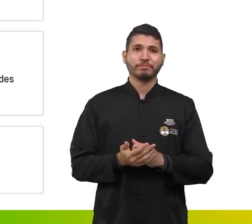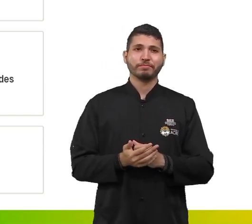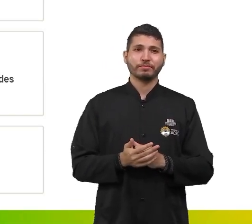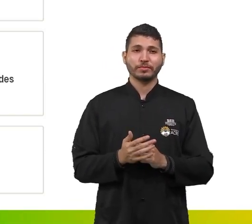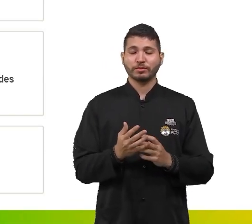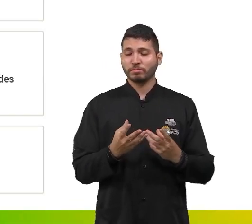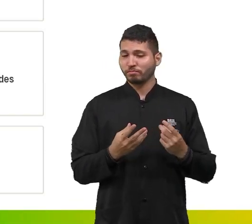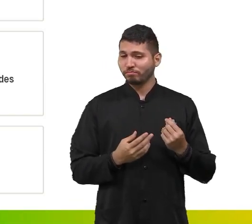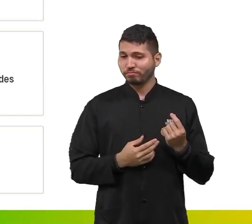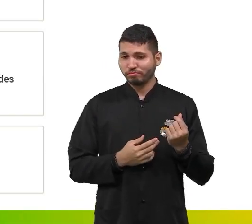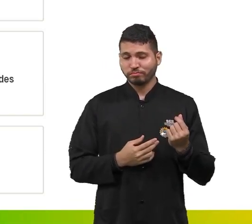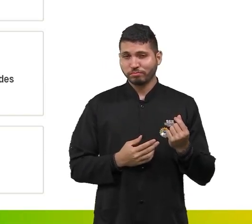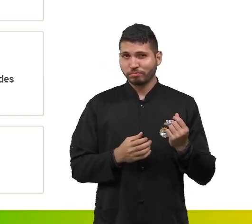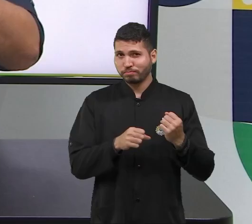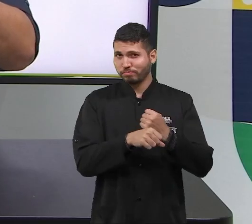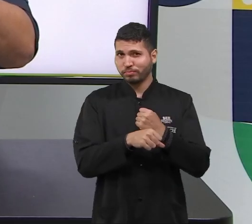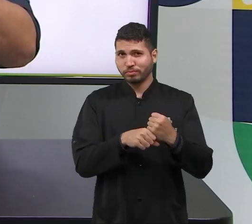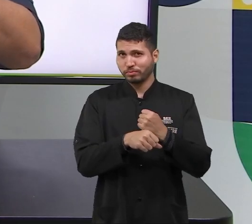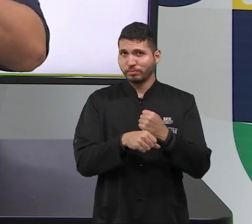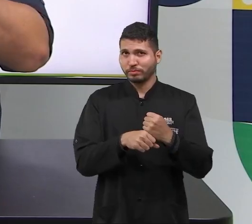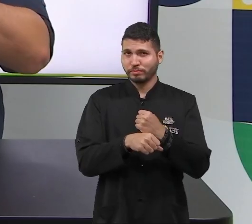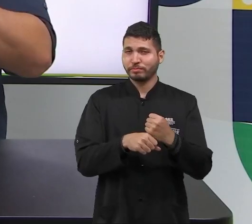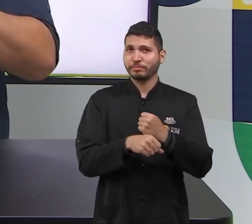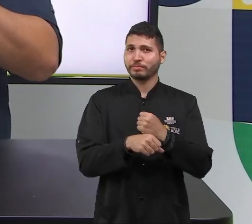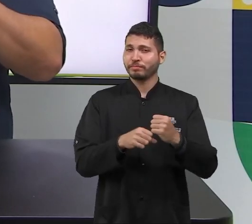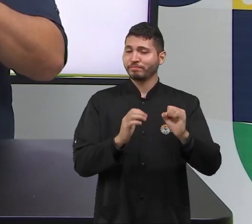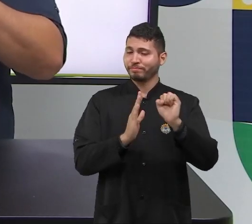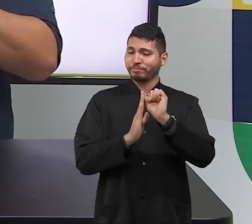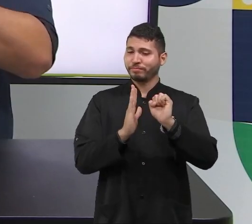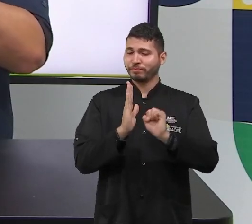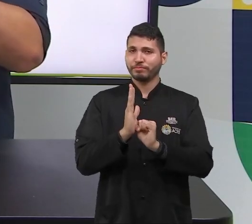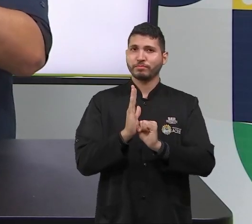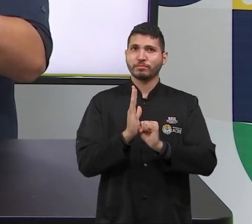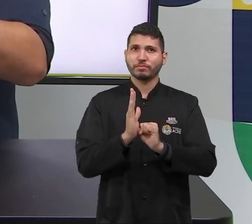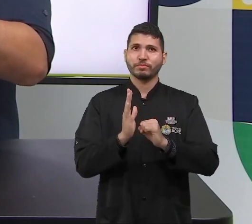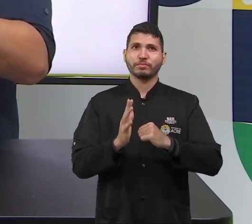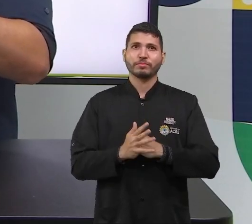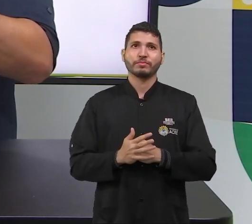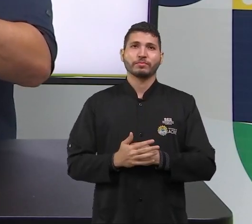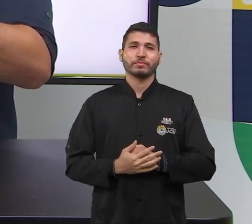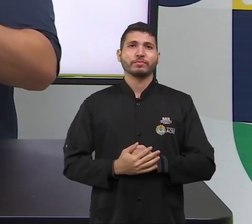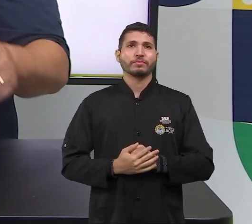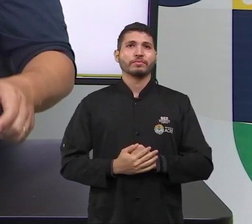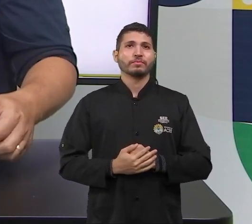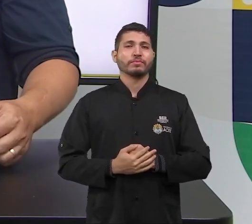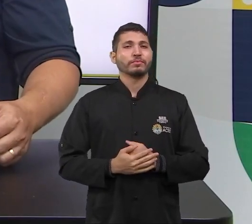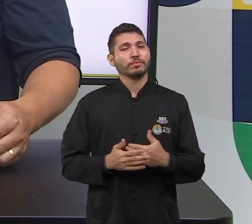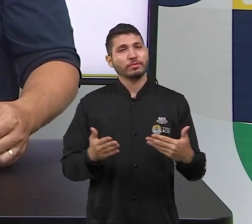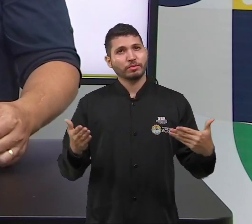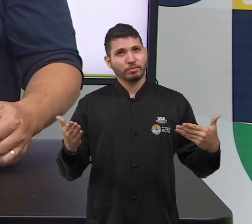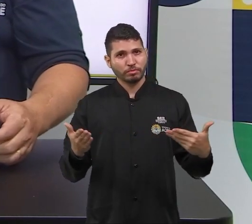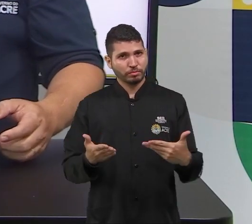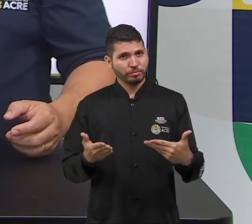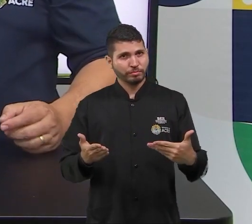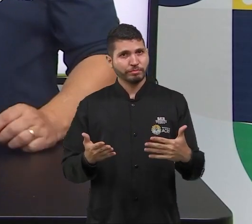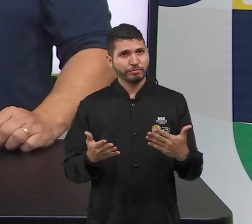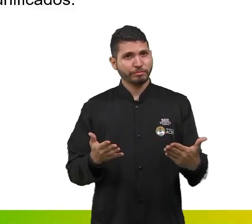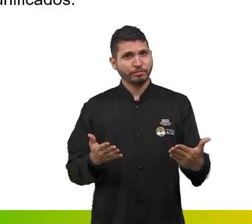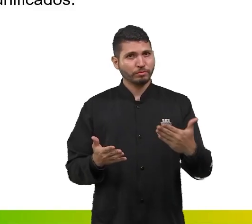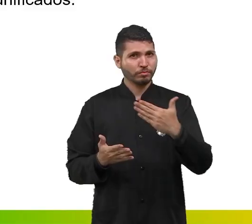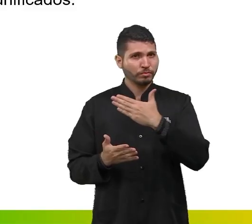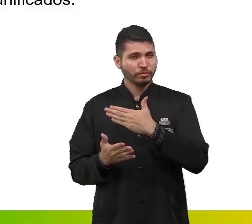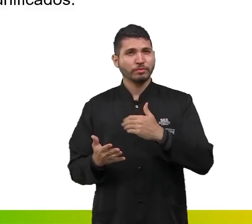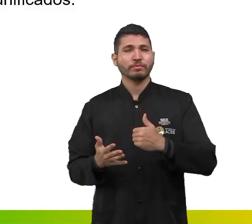afora. E para ajudar a fixar tudo isso que vocês relembraram aqui hoje, olha só o que eu tenho para